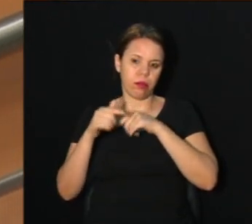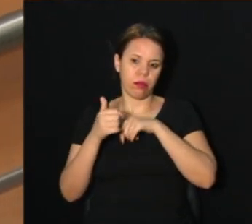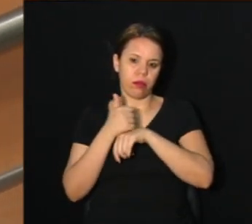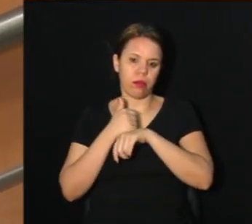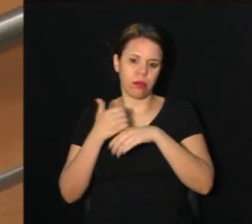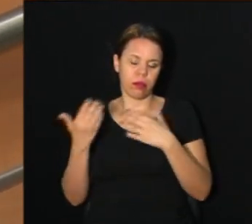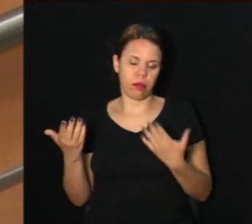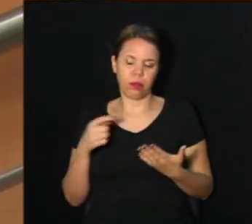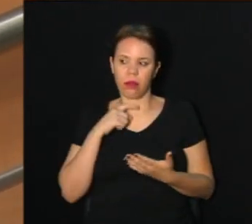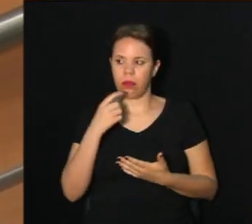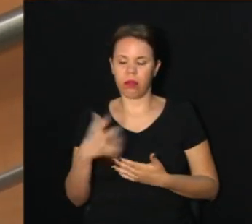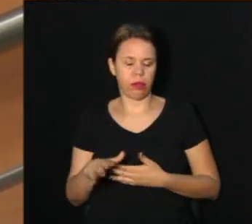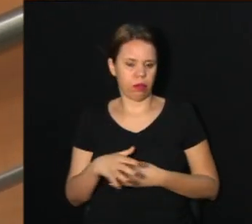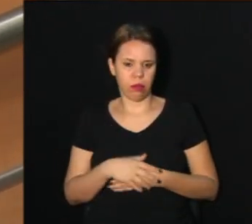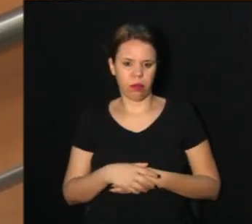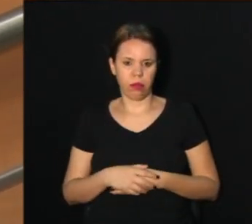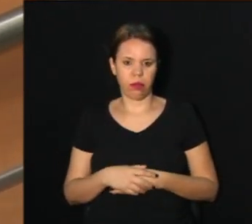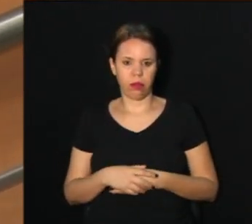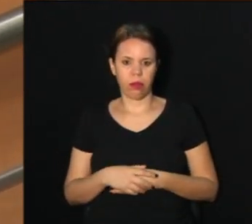Ninguém quer.